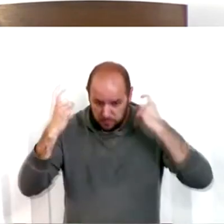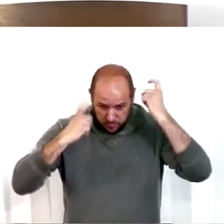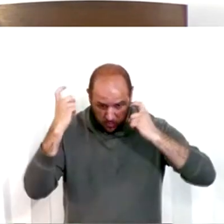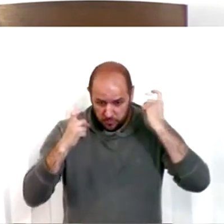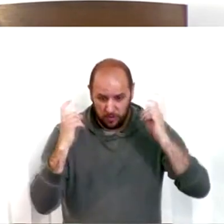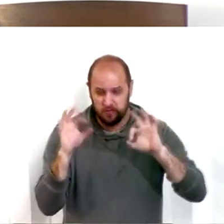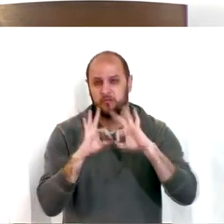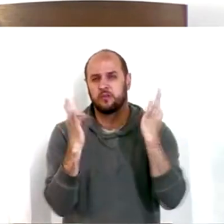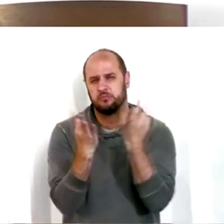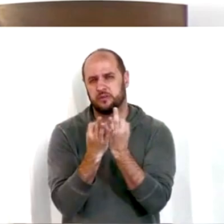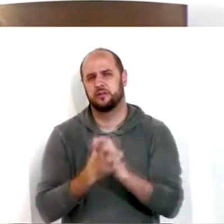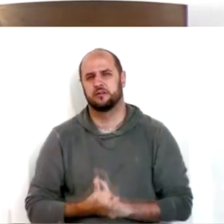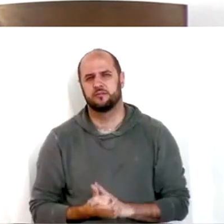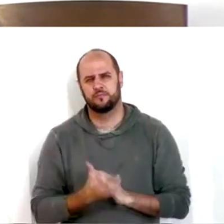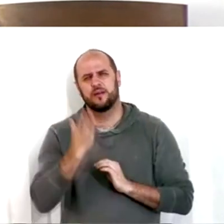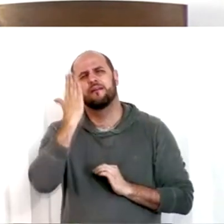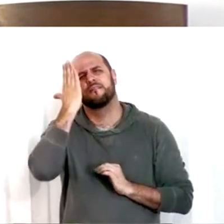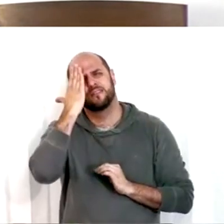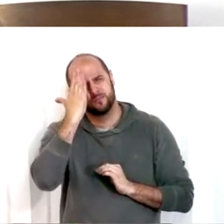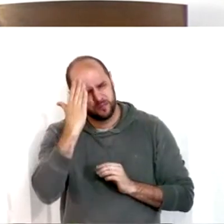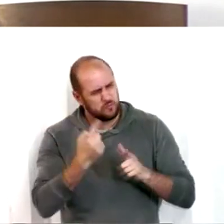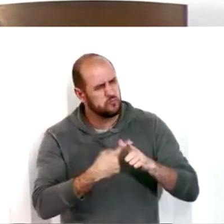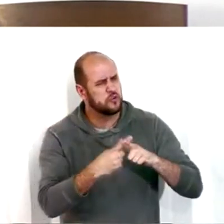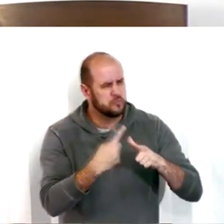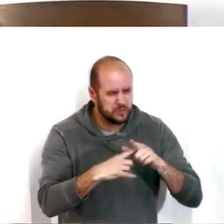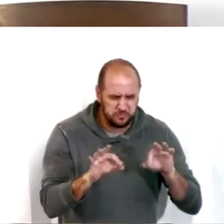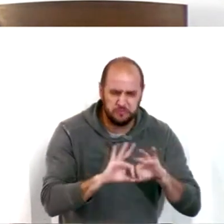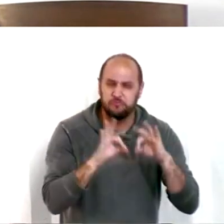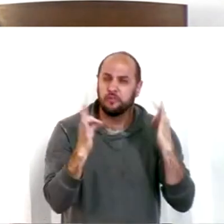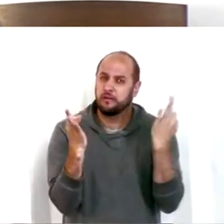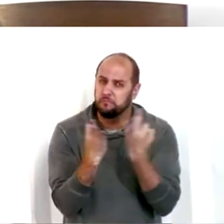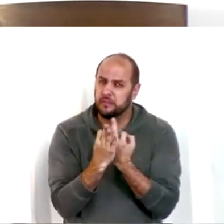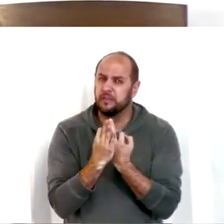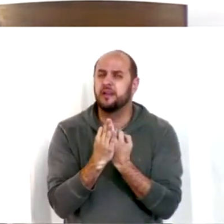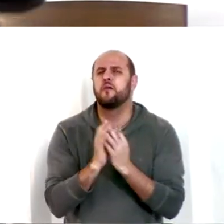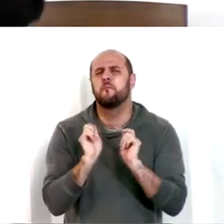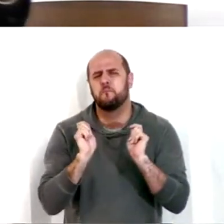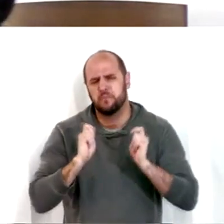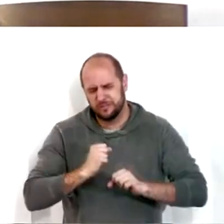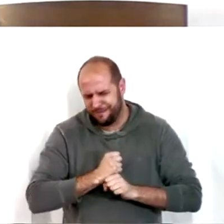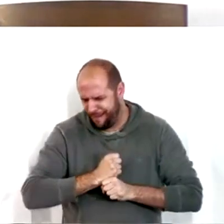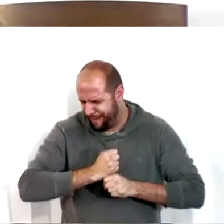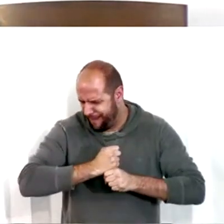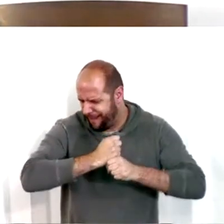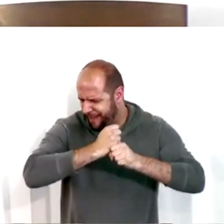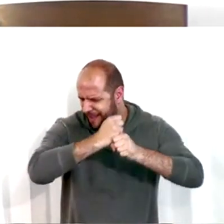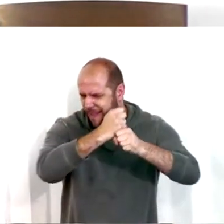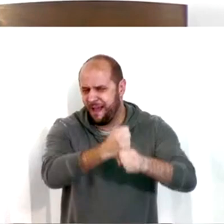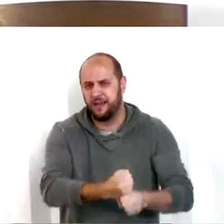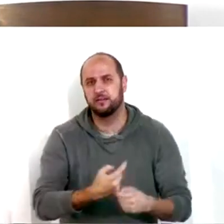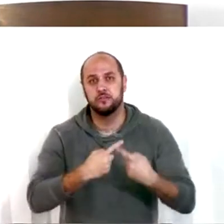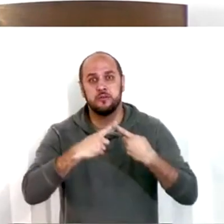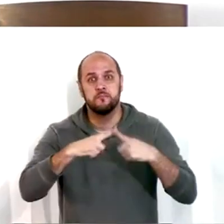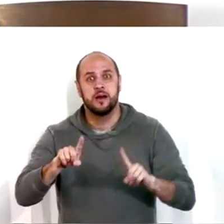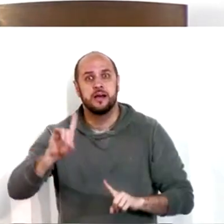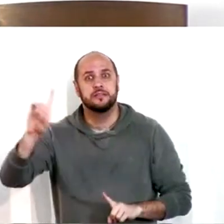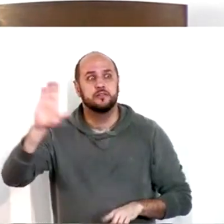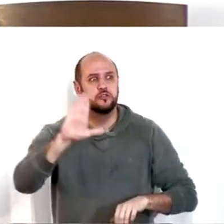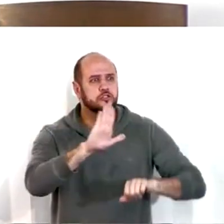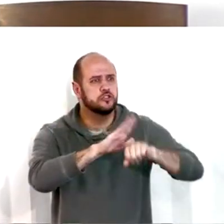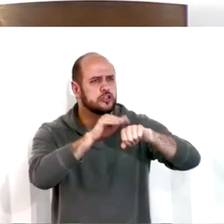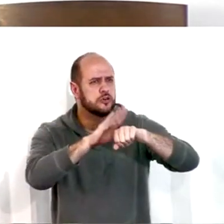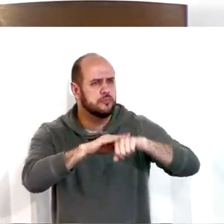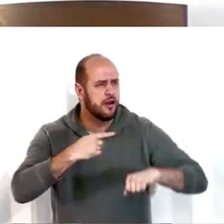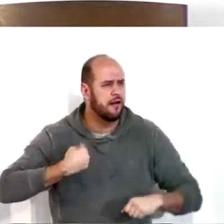Sei que fraturas relacionais dentro de famílias podem se arrastar por uma vida inteira, mas Deus nos chama